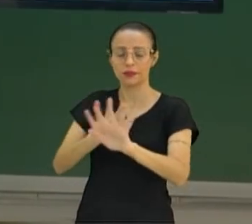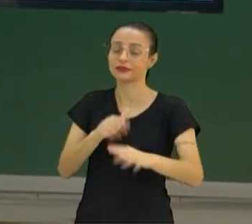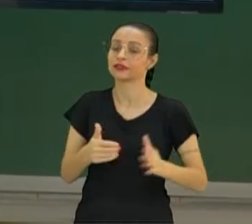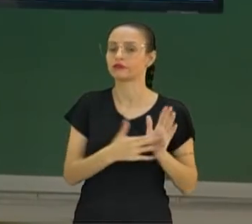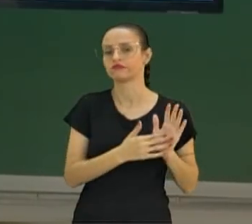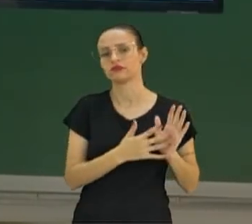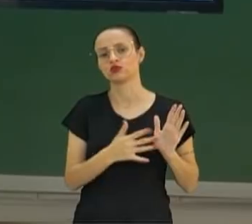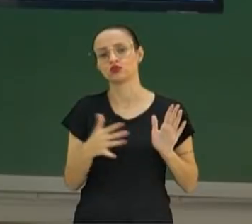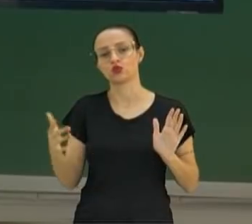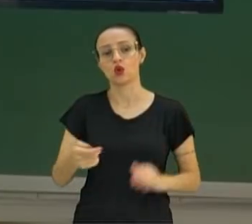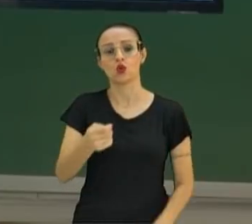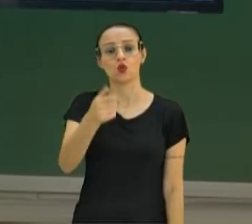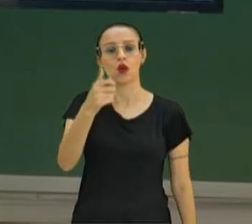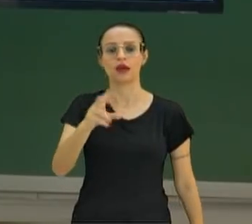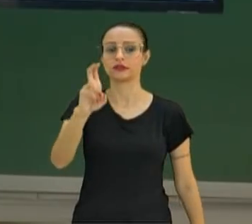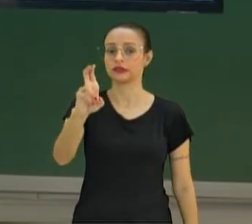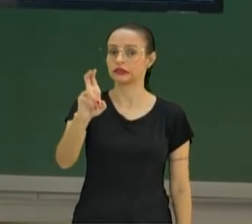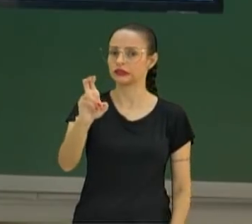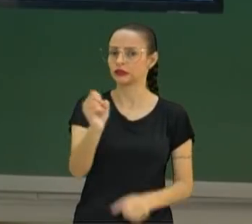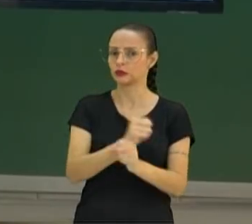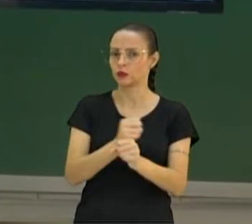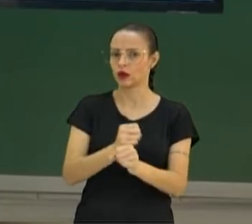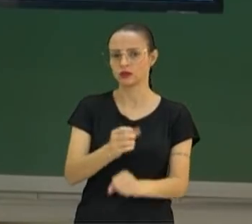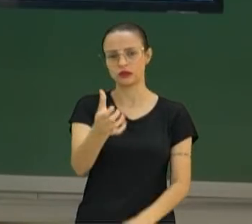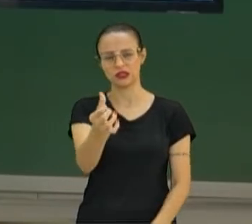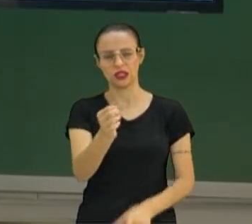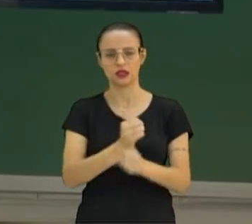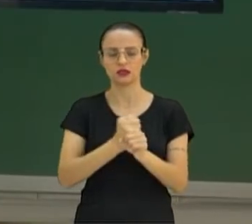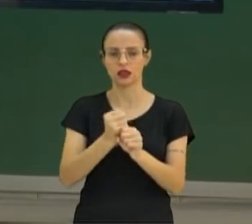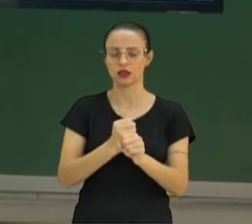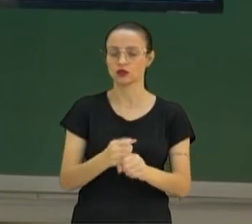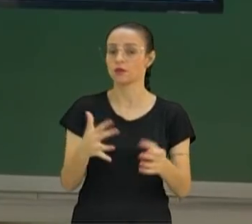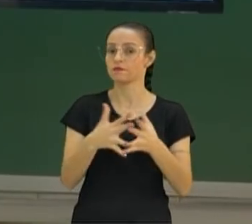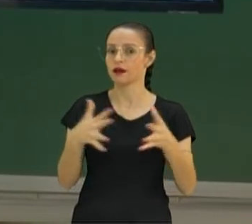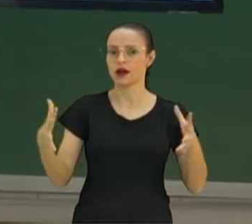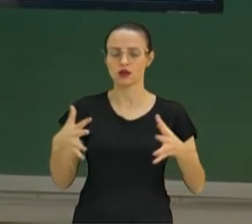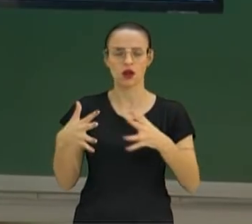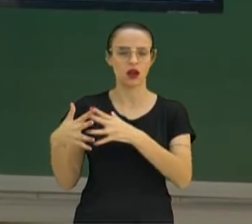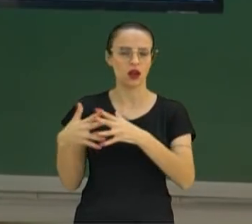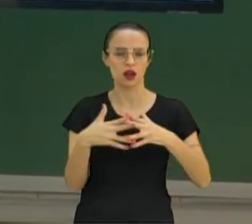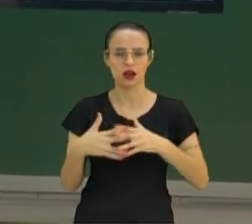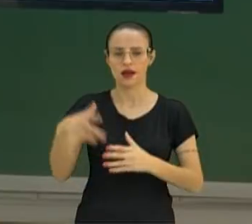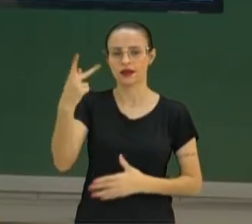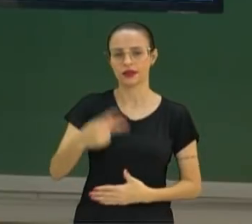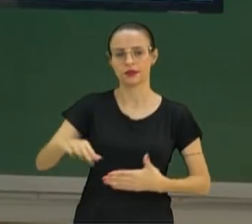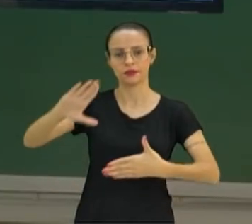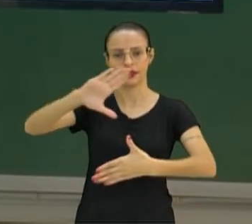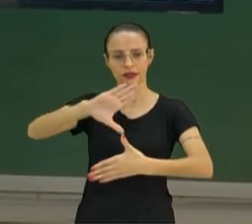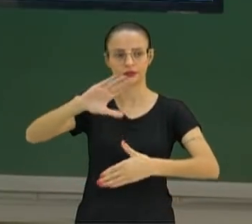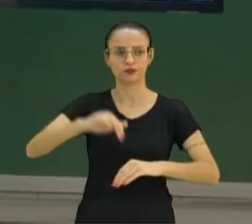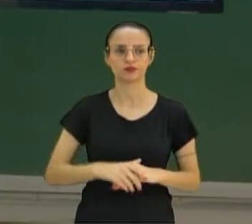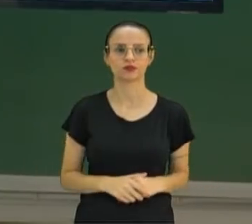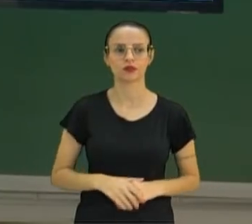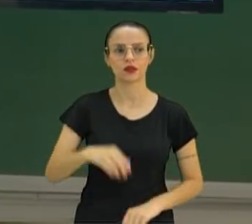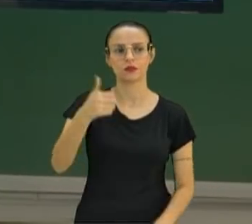alastrou aí por quase 5, 6 anos, que é aí o maior conflito que nós vamos ter aqui na América, né?